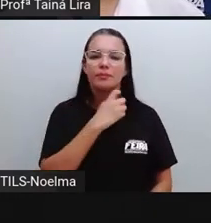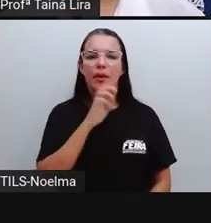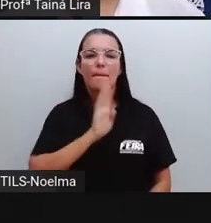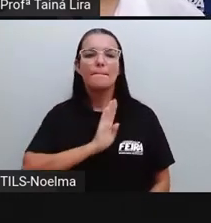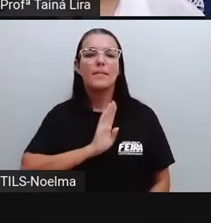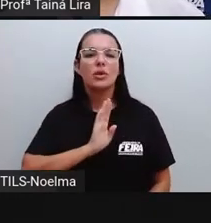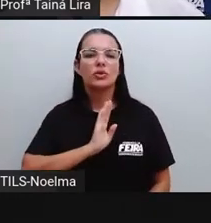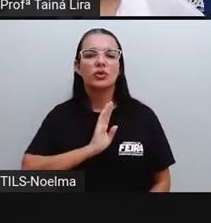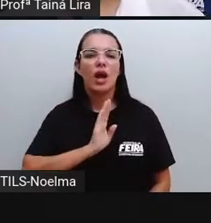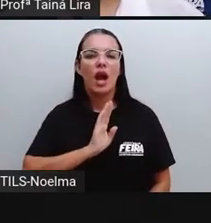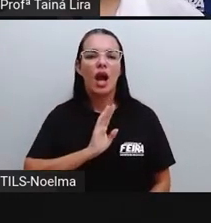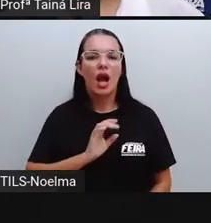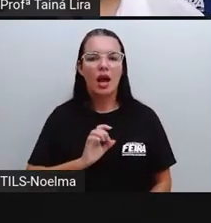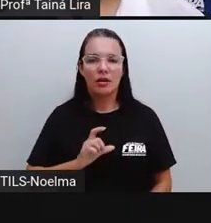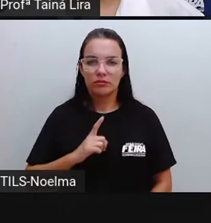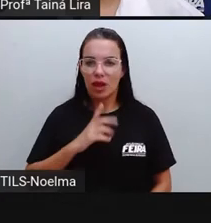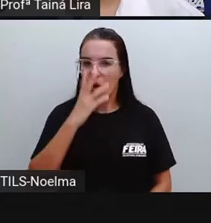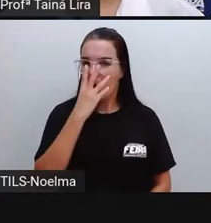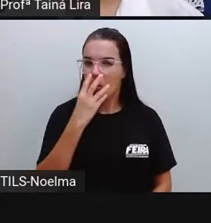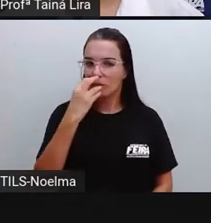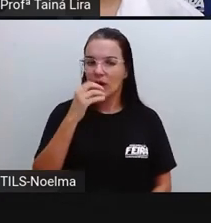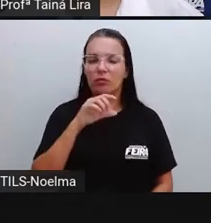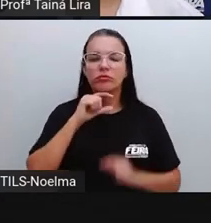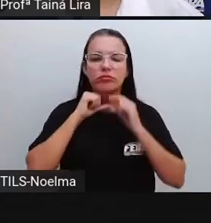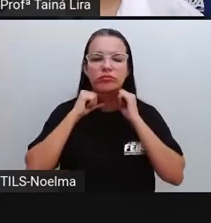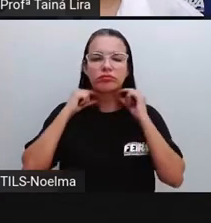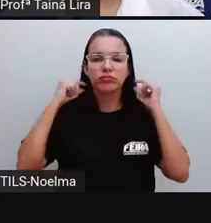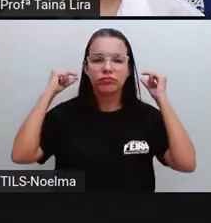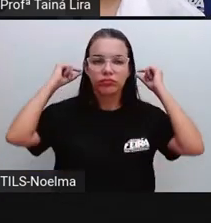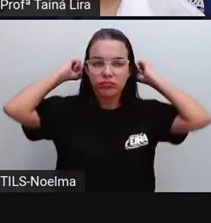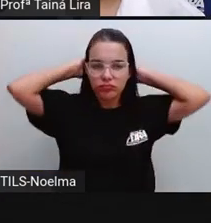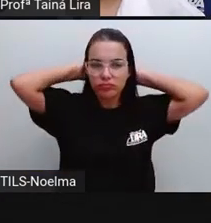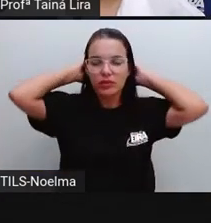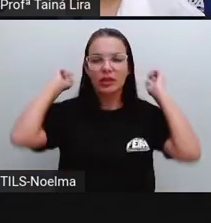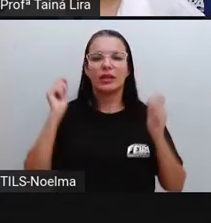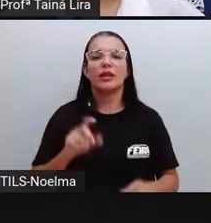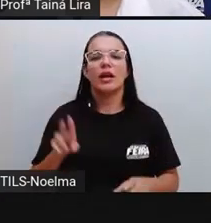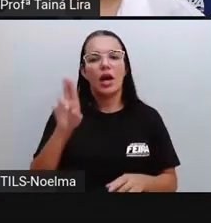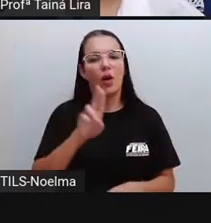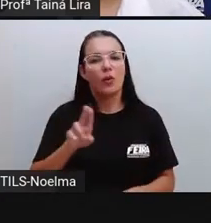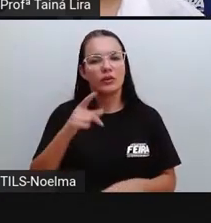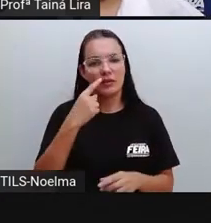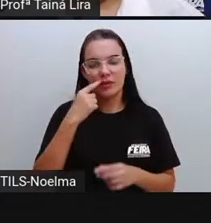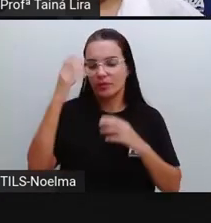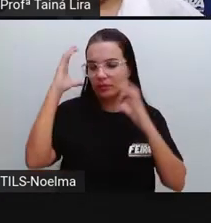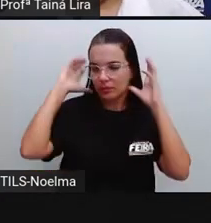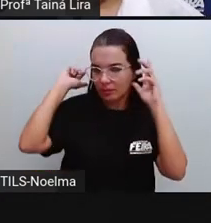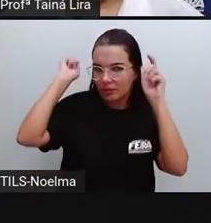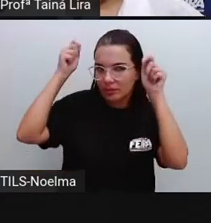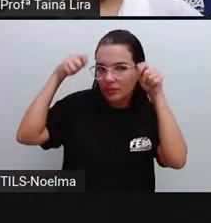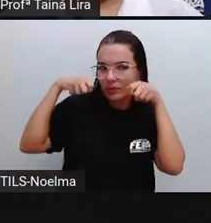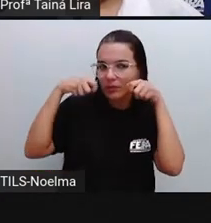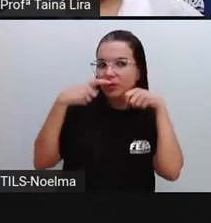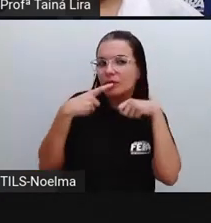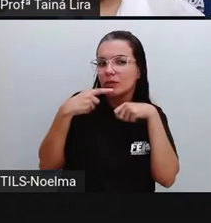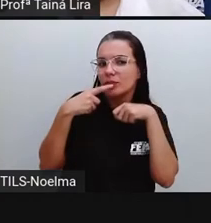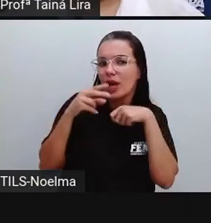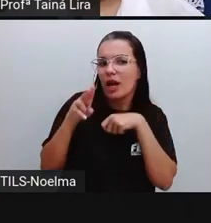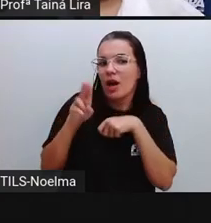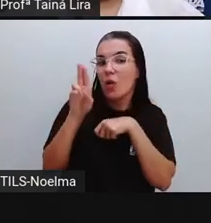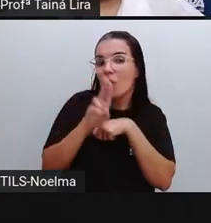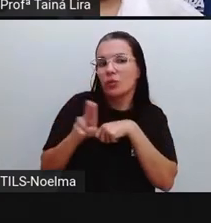e ponha o lobo mau na coleira, tá? E aí ele usa, ó, a chapeuzinho vermelho. E olha lá a